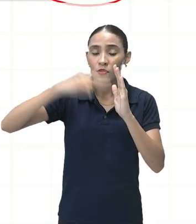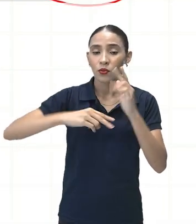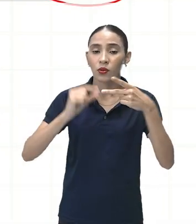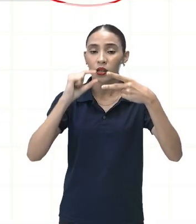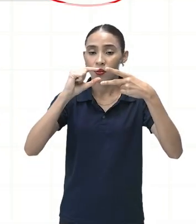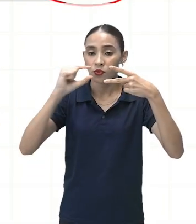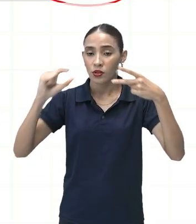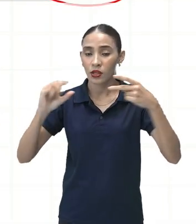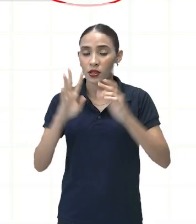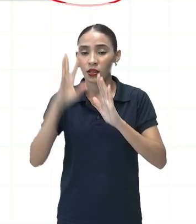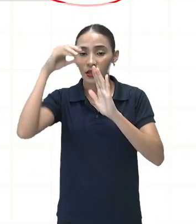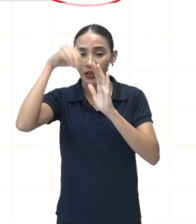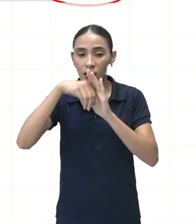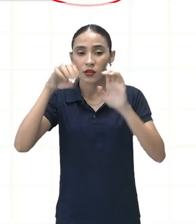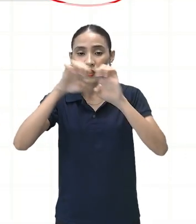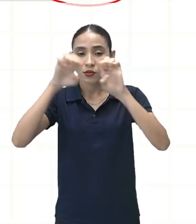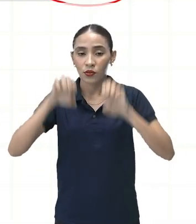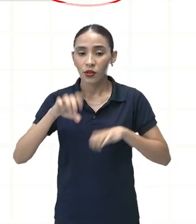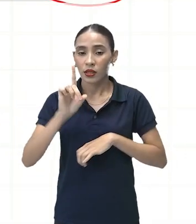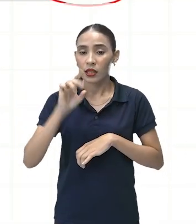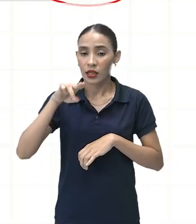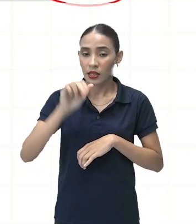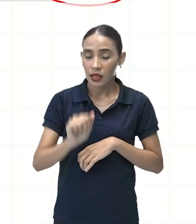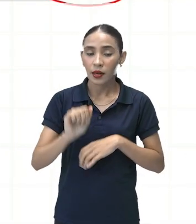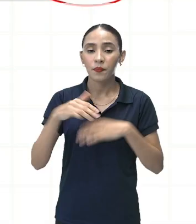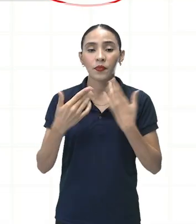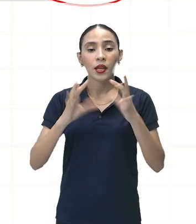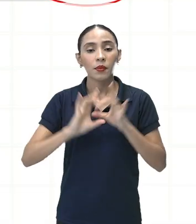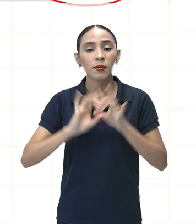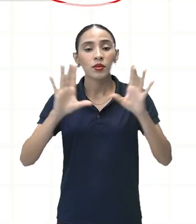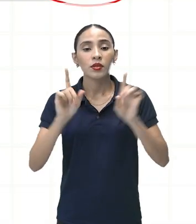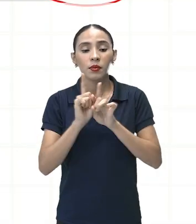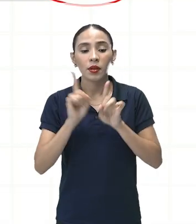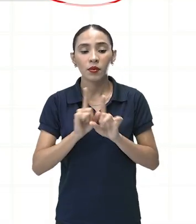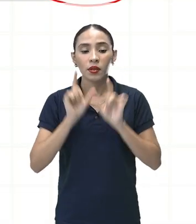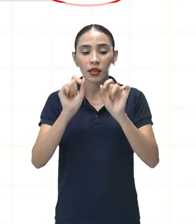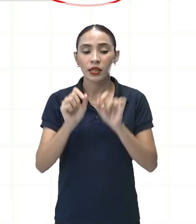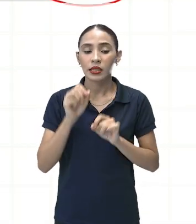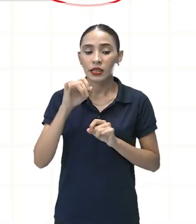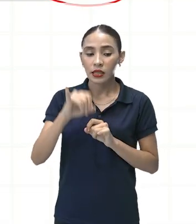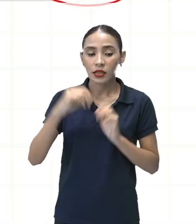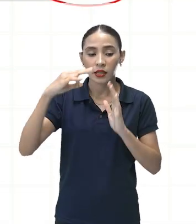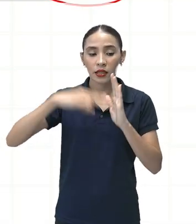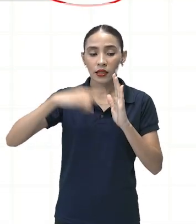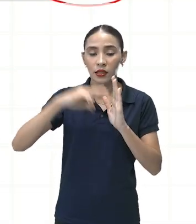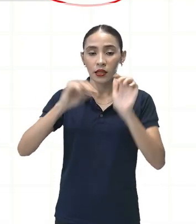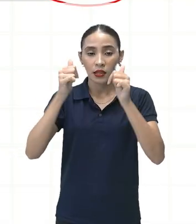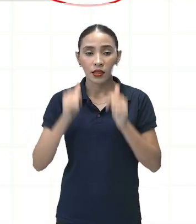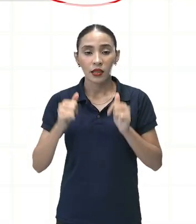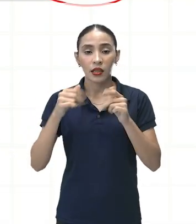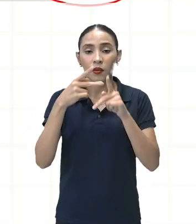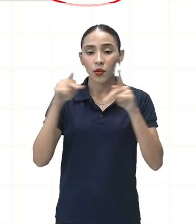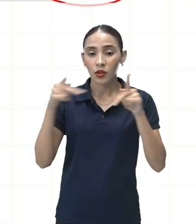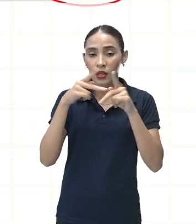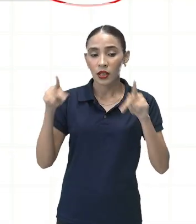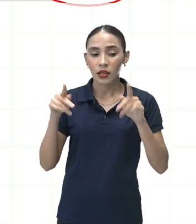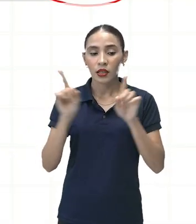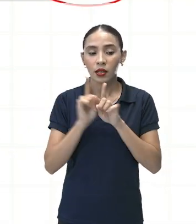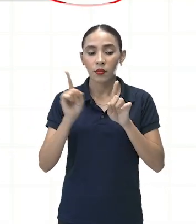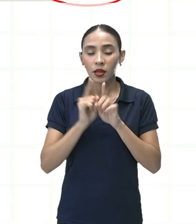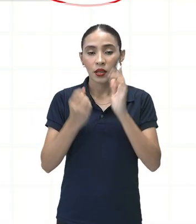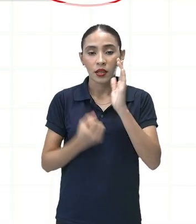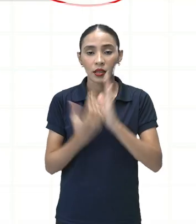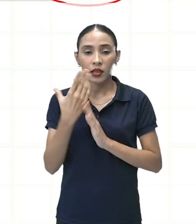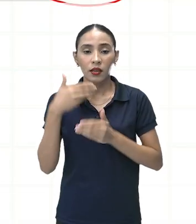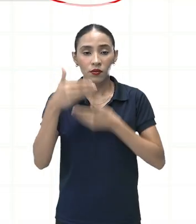a leitura dos genes que estão dentro da estrutura do DNA, permitindo assim que, se esses genes são lidos, as